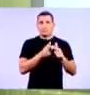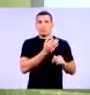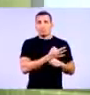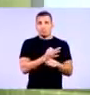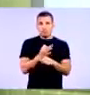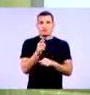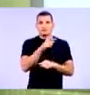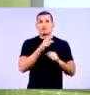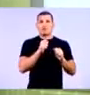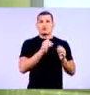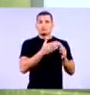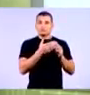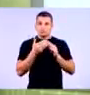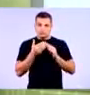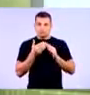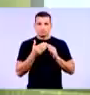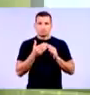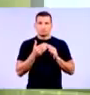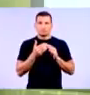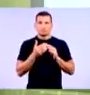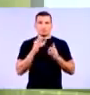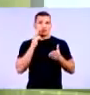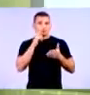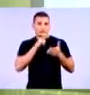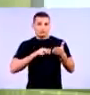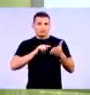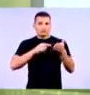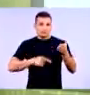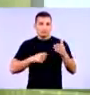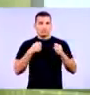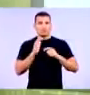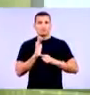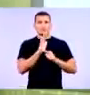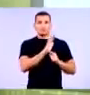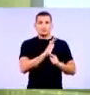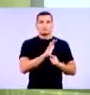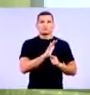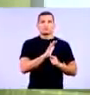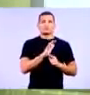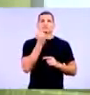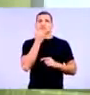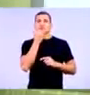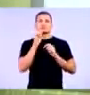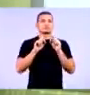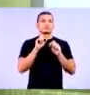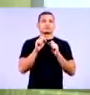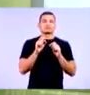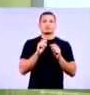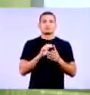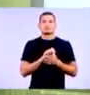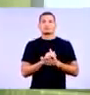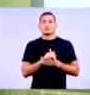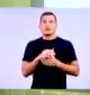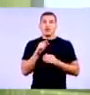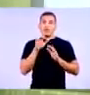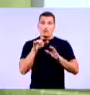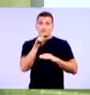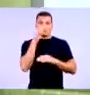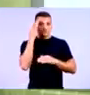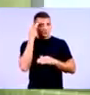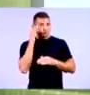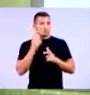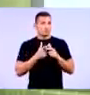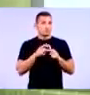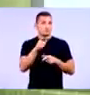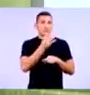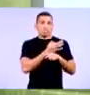aparentemente apresentar uma justificativa, como atestado ou outra justificativa plausível. Mas se você já sabe da sua ausência, já sabe o